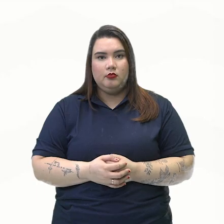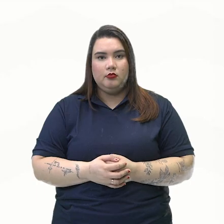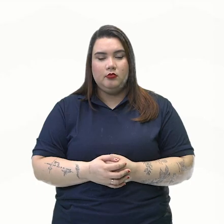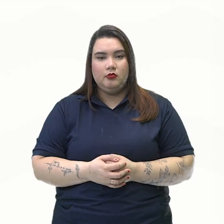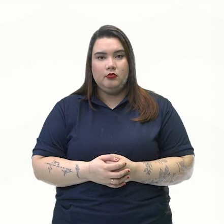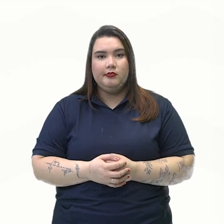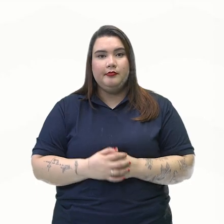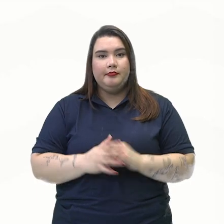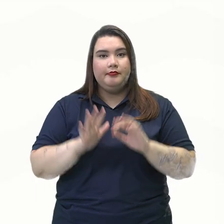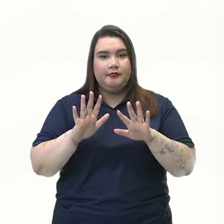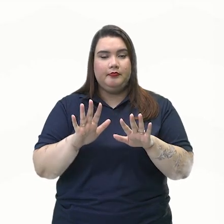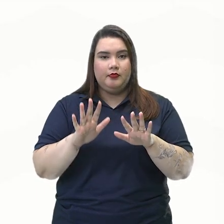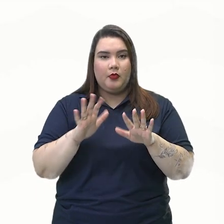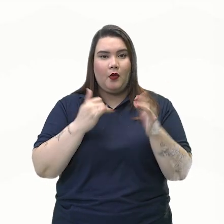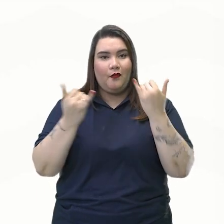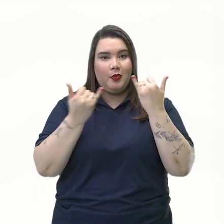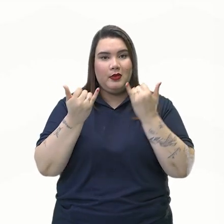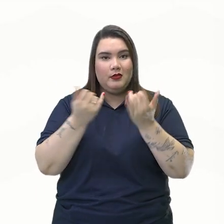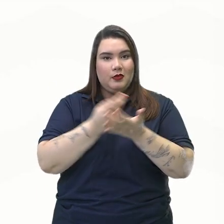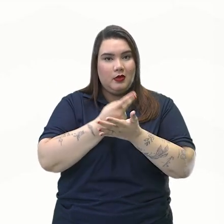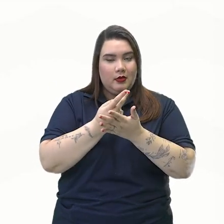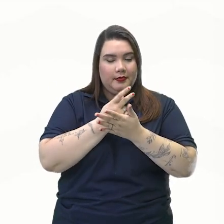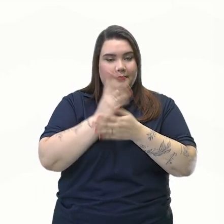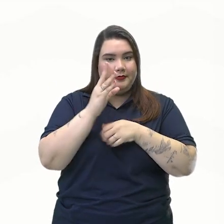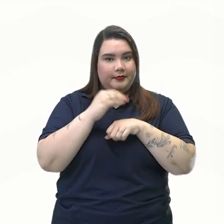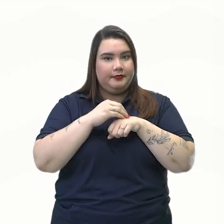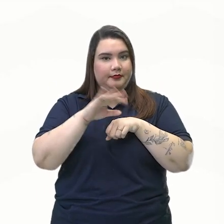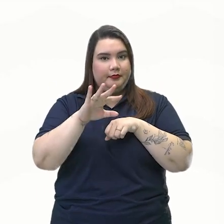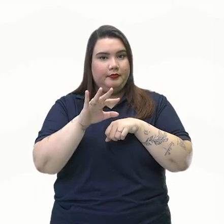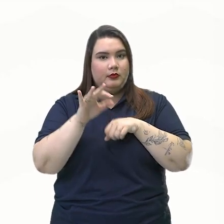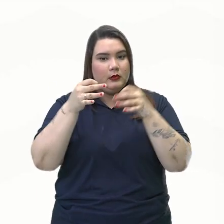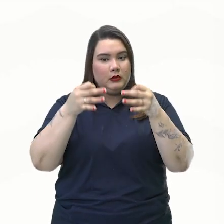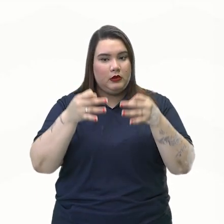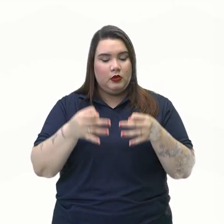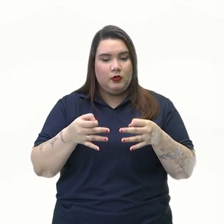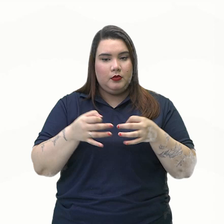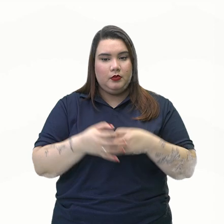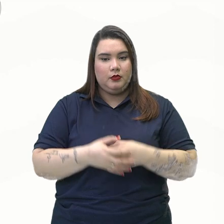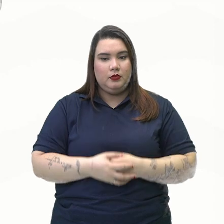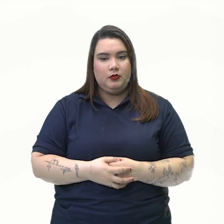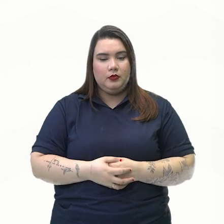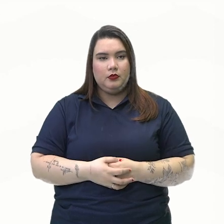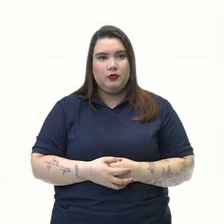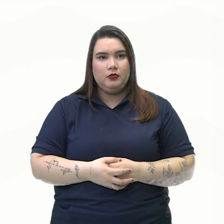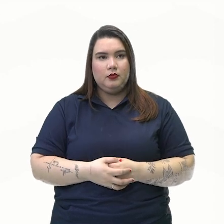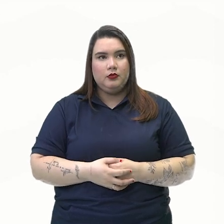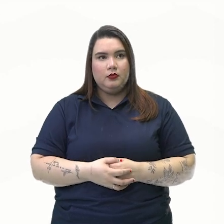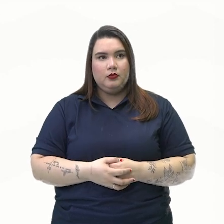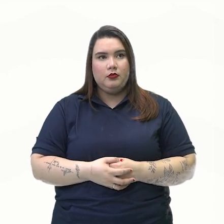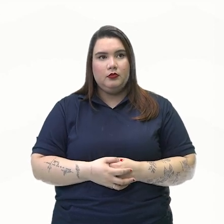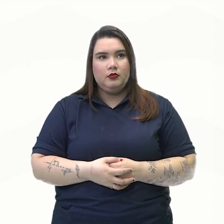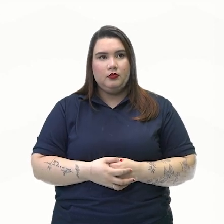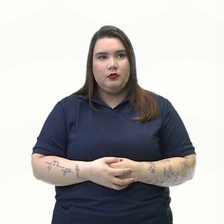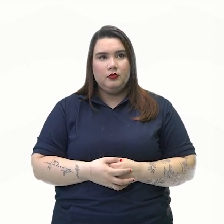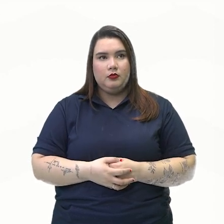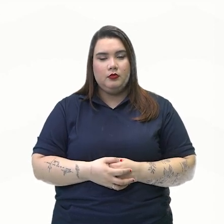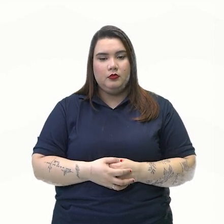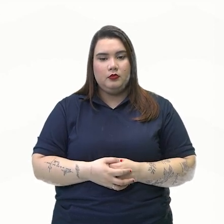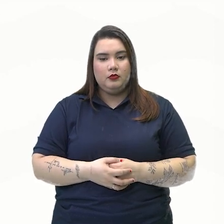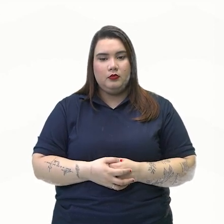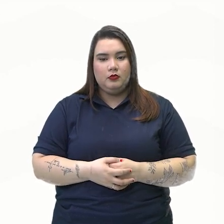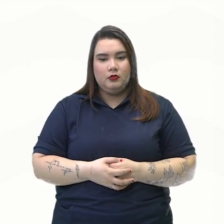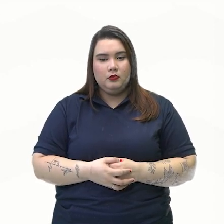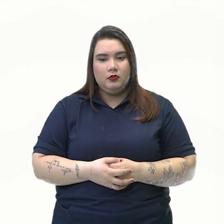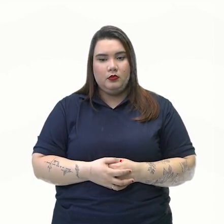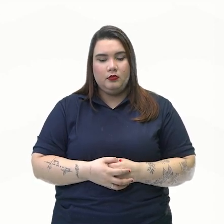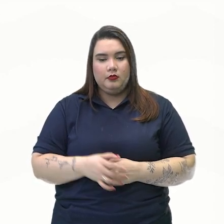a gente, às vezes, se confunde com isso aí, tá legal? Aqui, né, olha só,